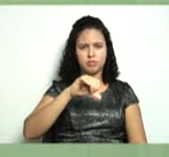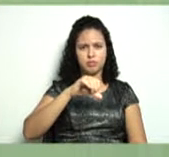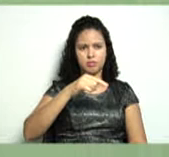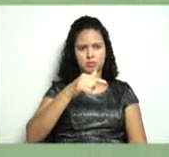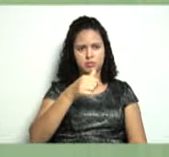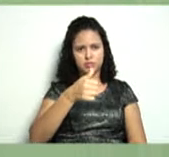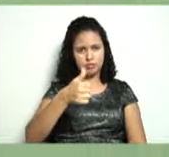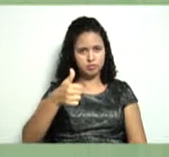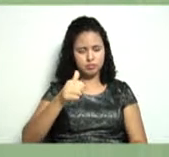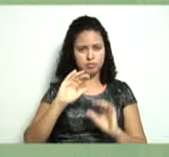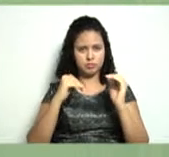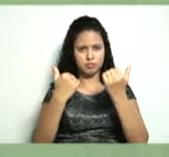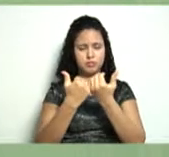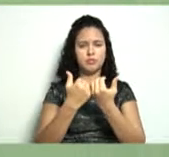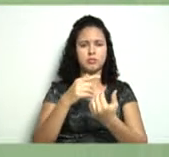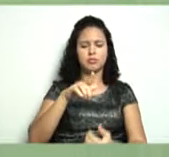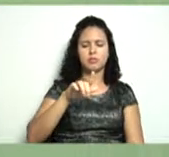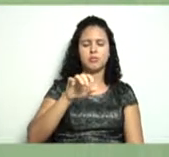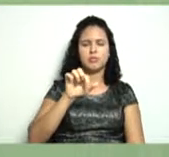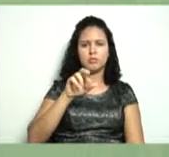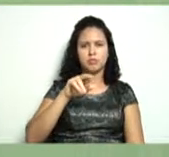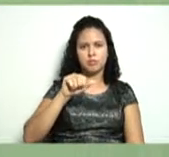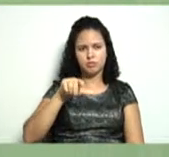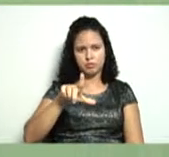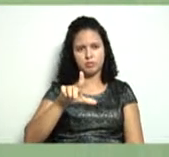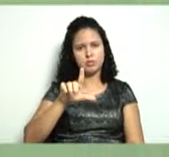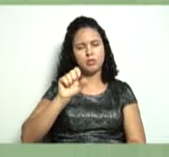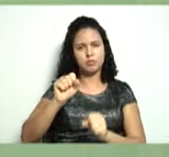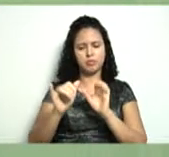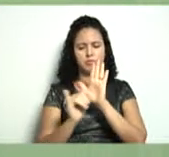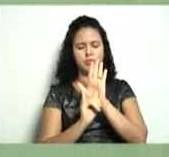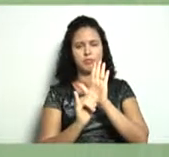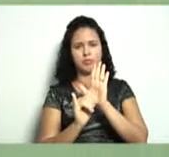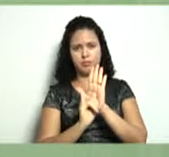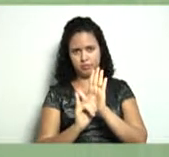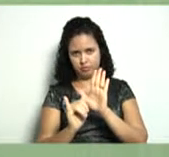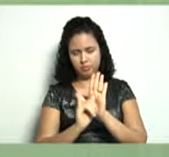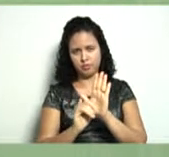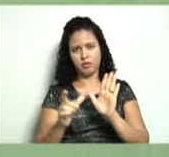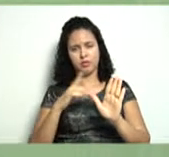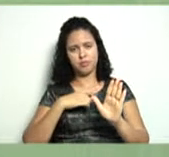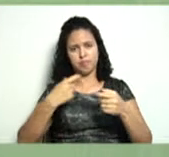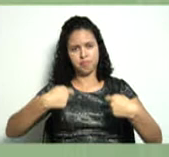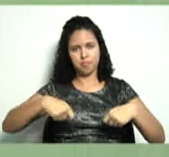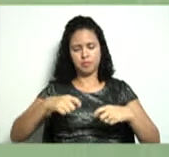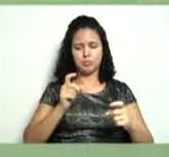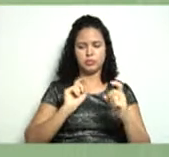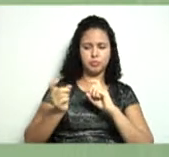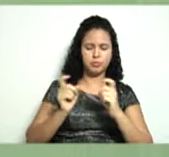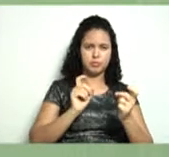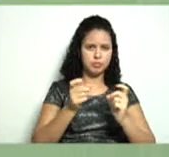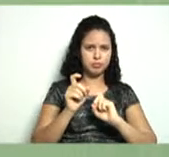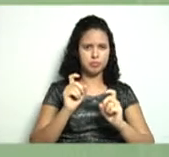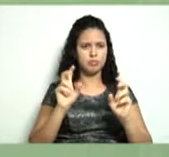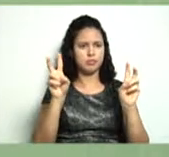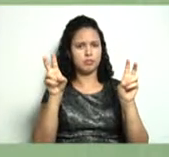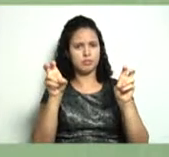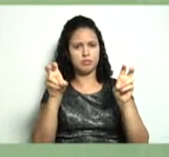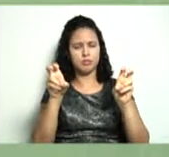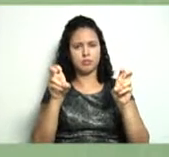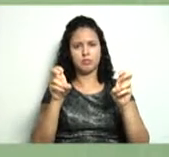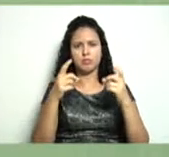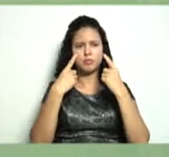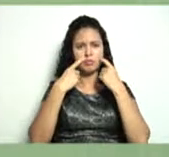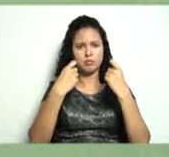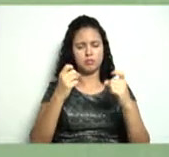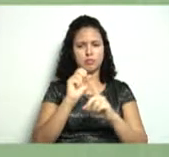Assembleias Gerais Extraordinárias serão convocadas por edital. Ocorrem quando houver necessidade de deliberar sobre qualquer assunto de interesse